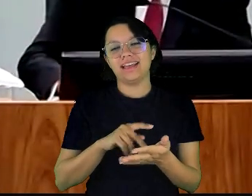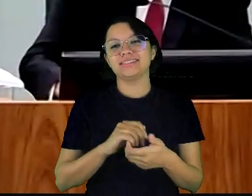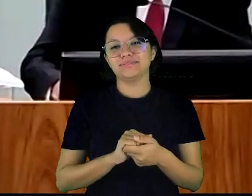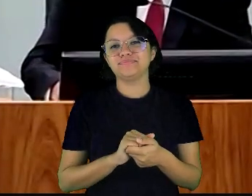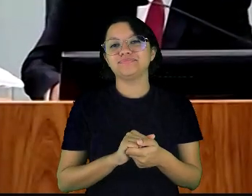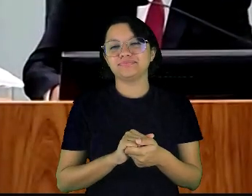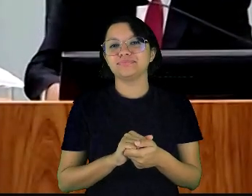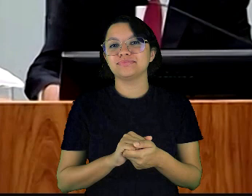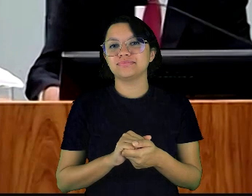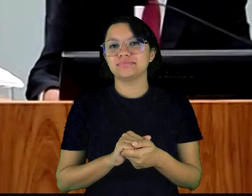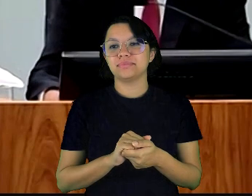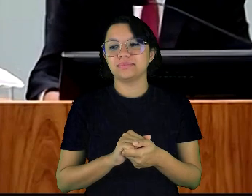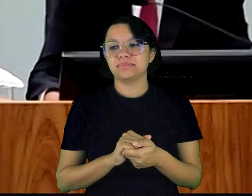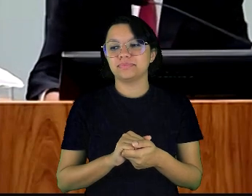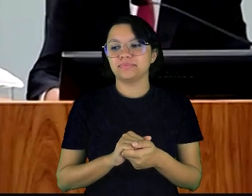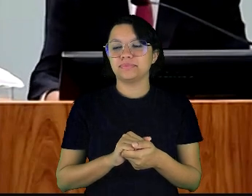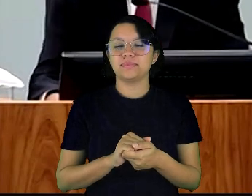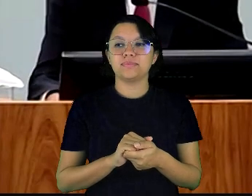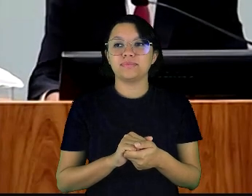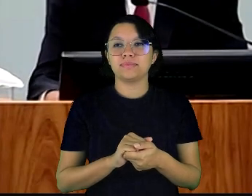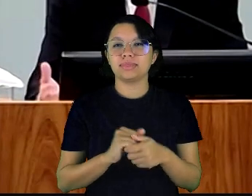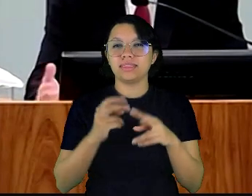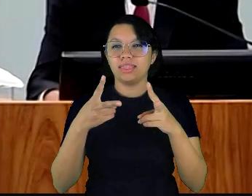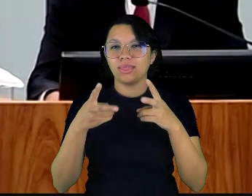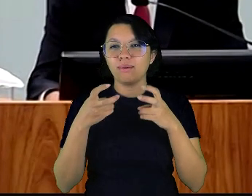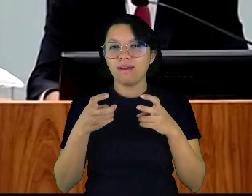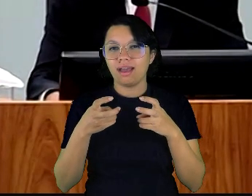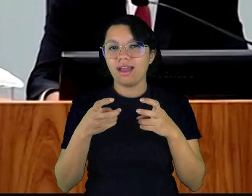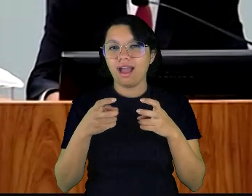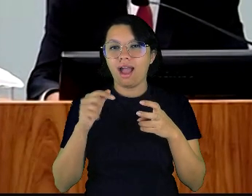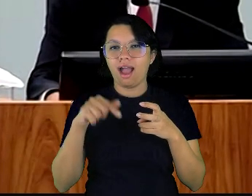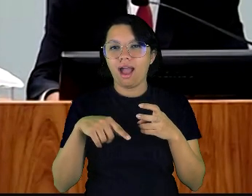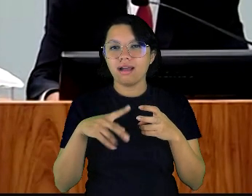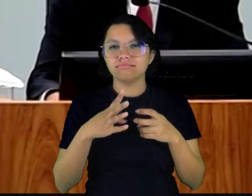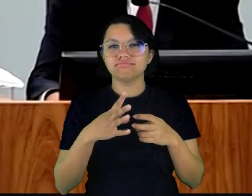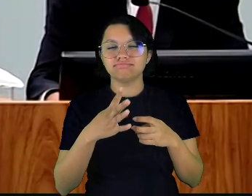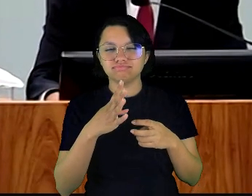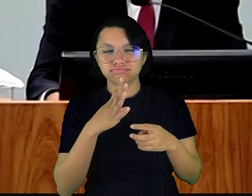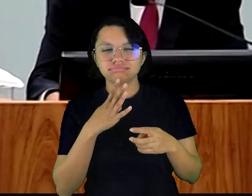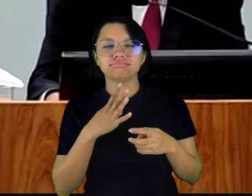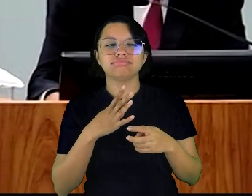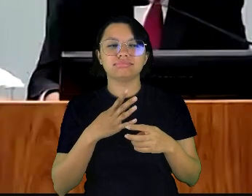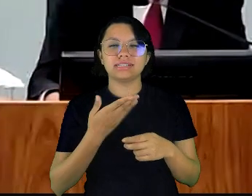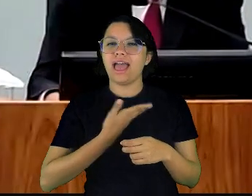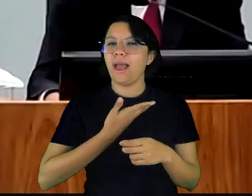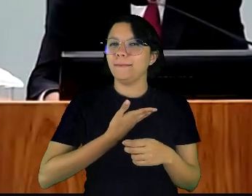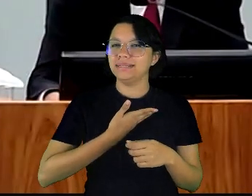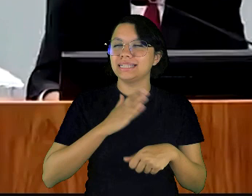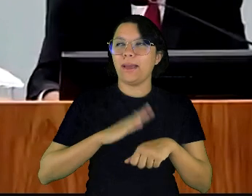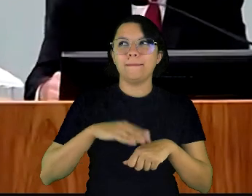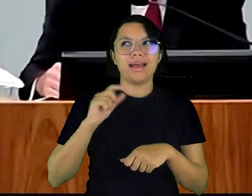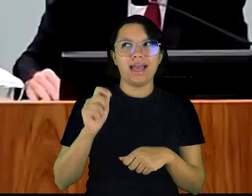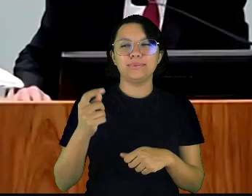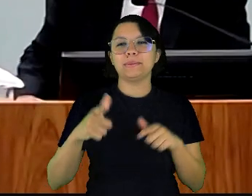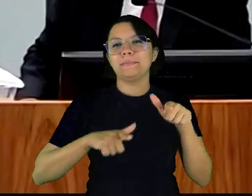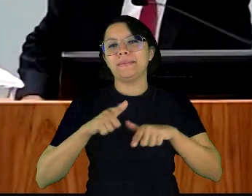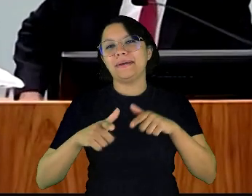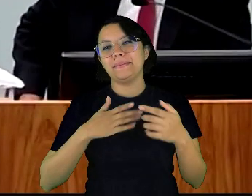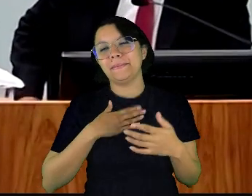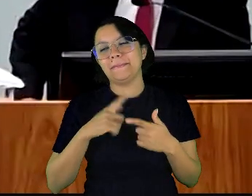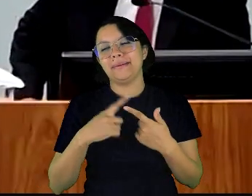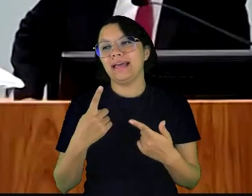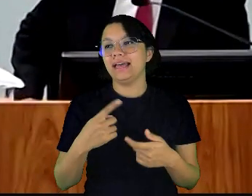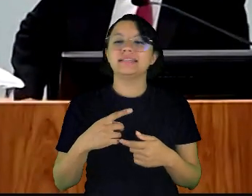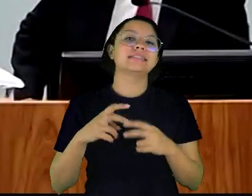um... Considero isso como um reconhecimento mais pela amizade que nós temos do que pelo meu trabalho. Mas o